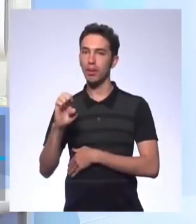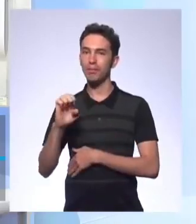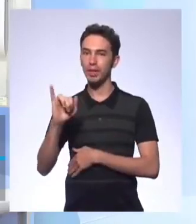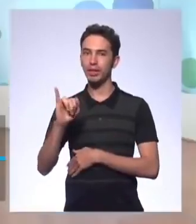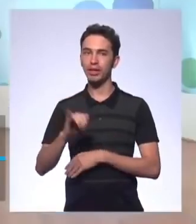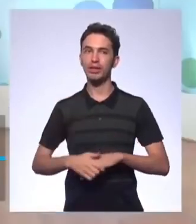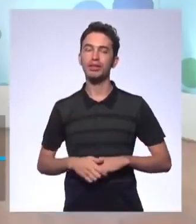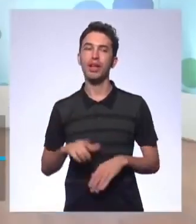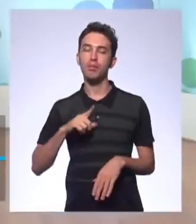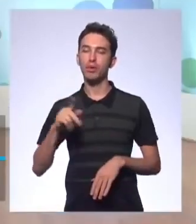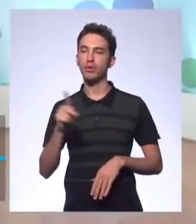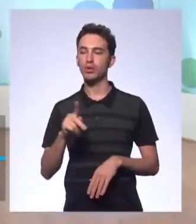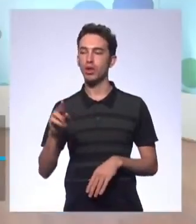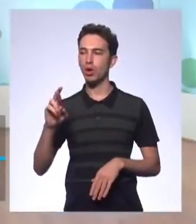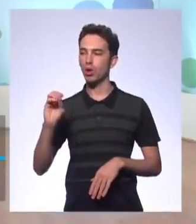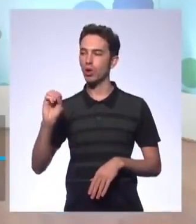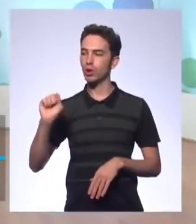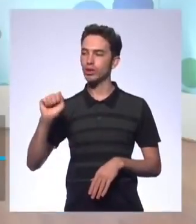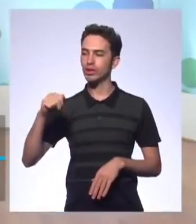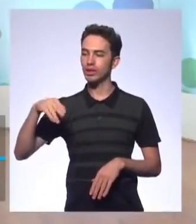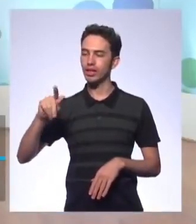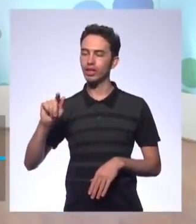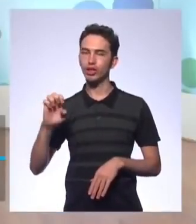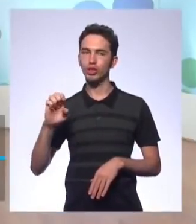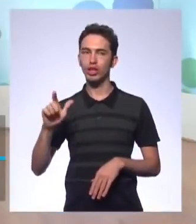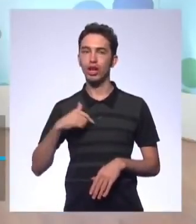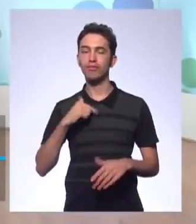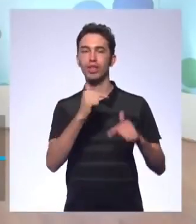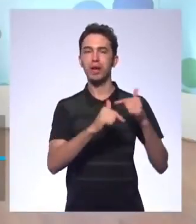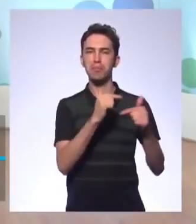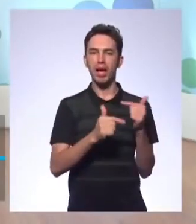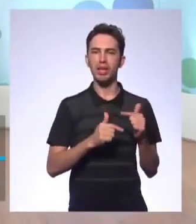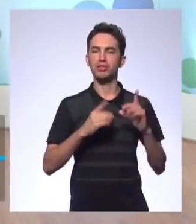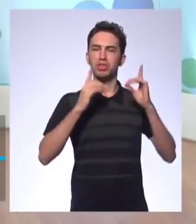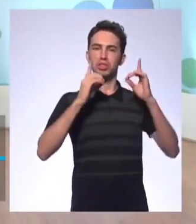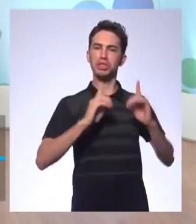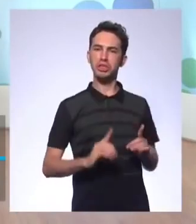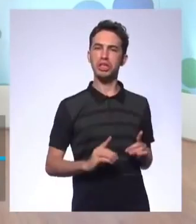Vamos lá, pro Rosângela, trabalho, dignidade,